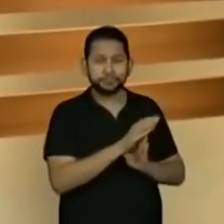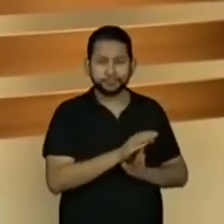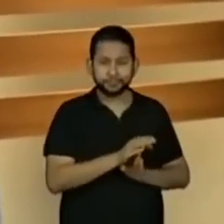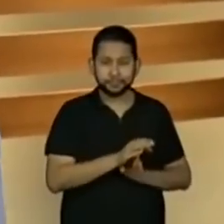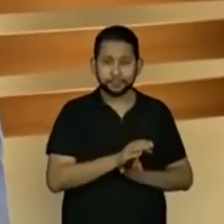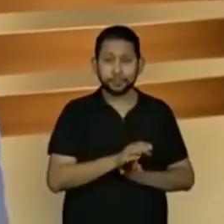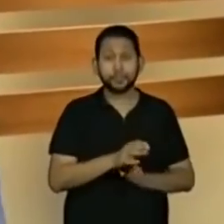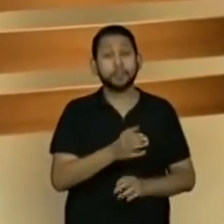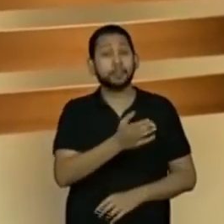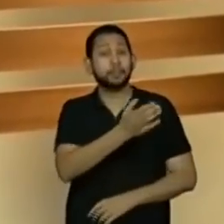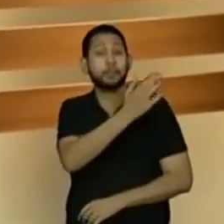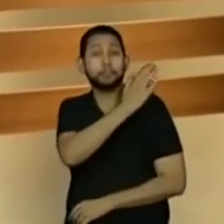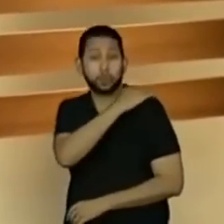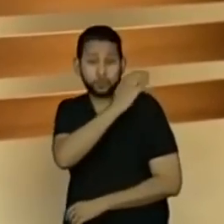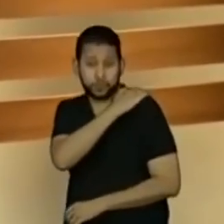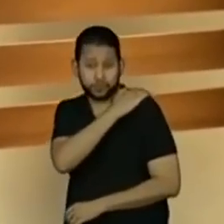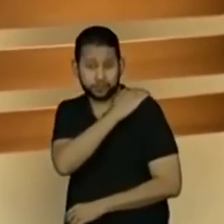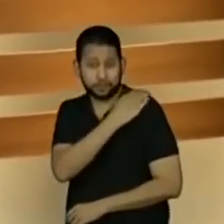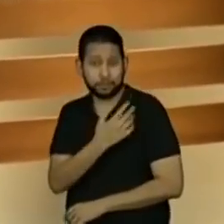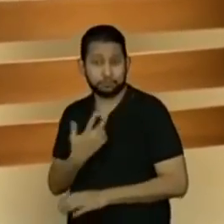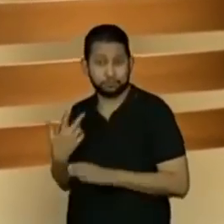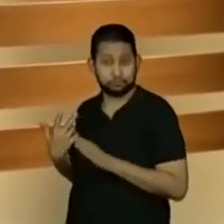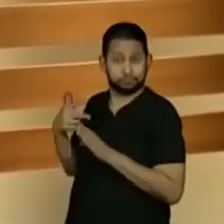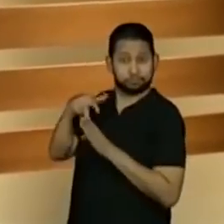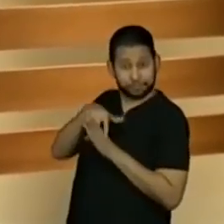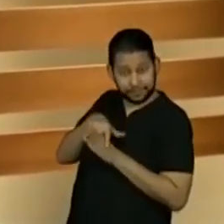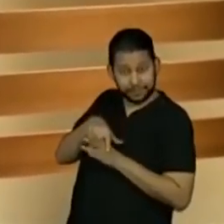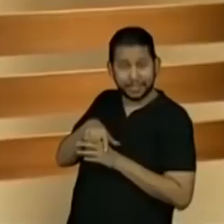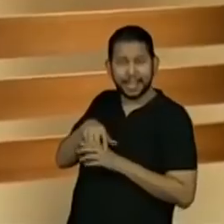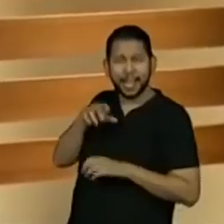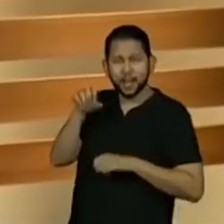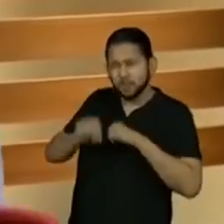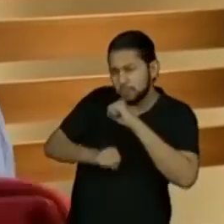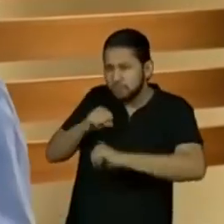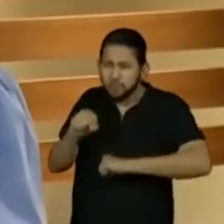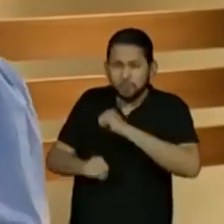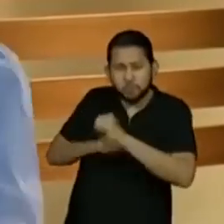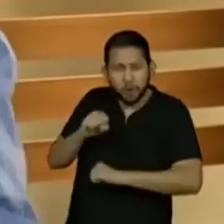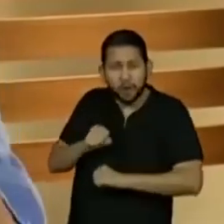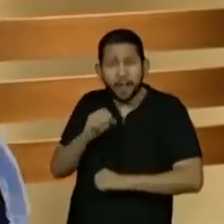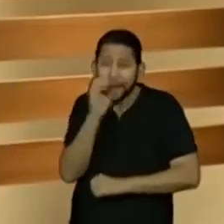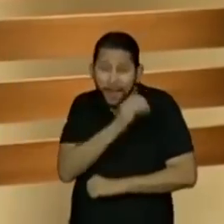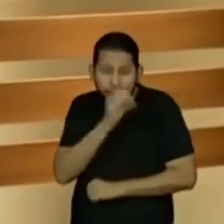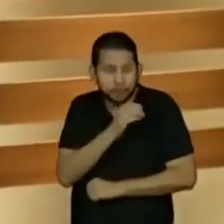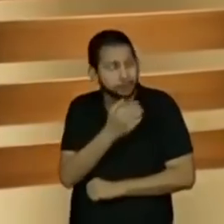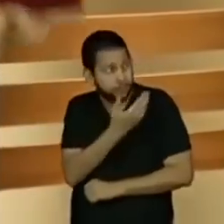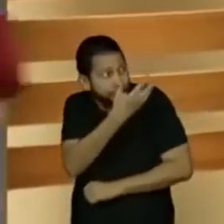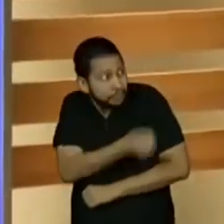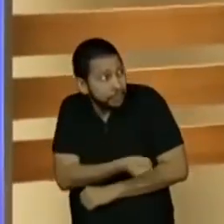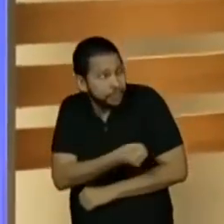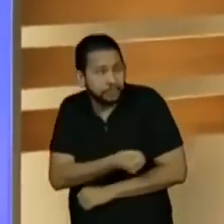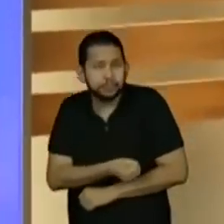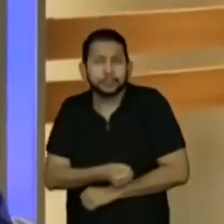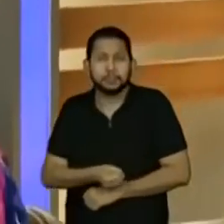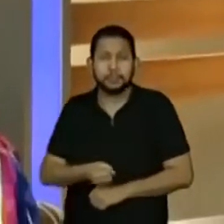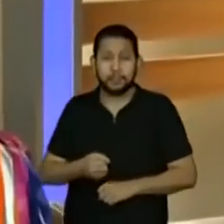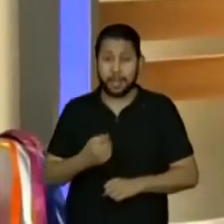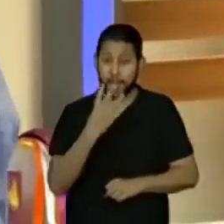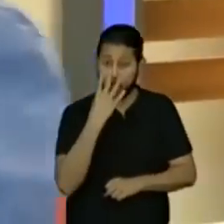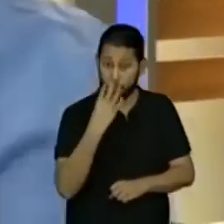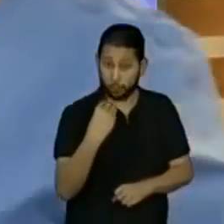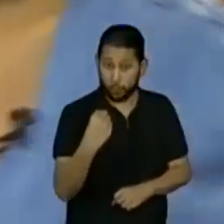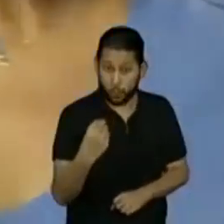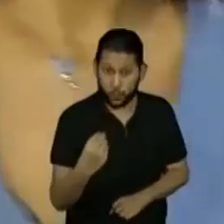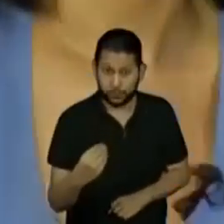suba em minhas costas para você chegar mais rápido. E quando chegar lá, eu te ajudarei. A raposa então esticou-se toda